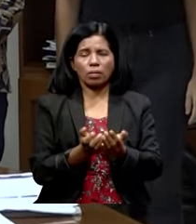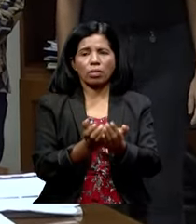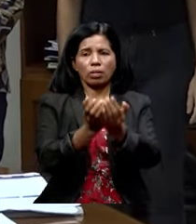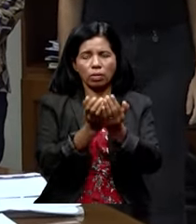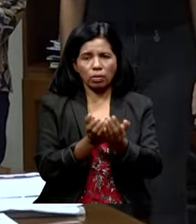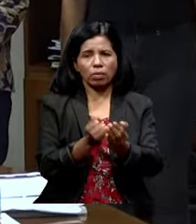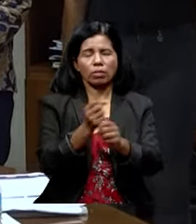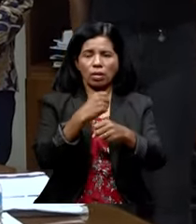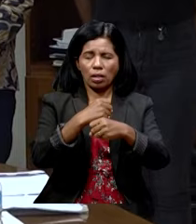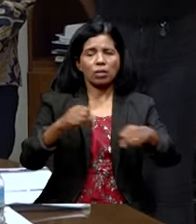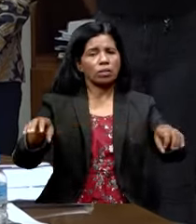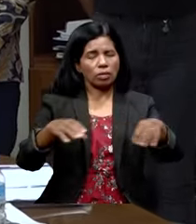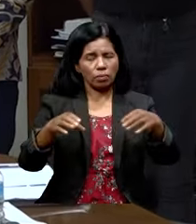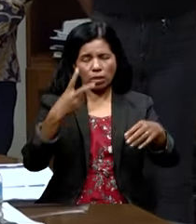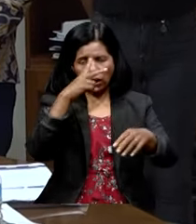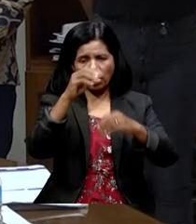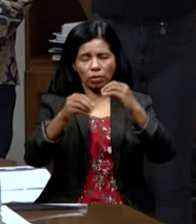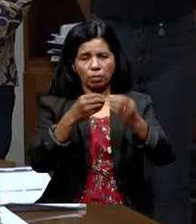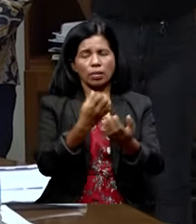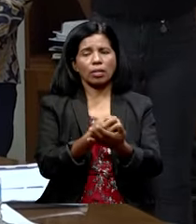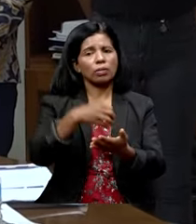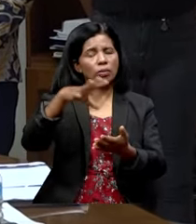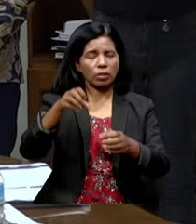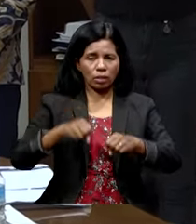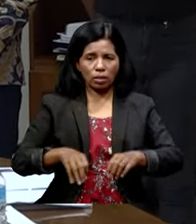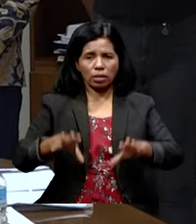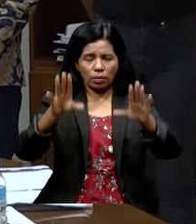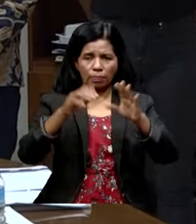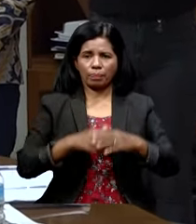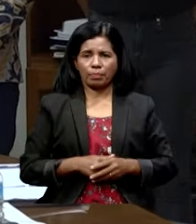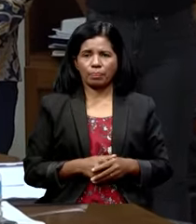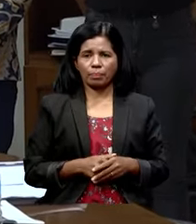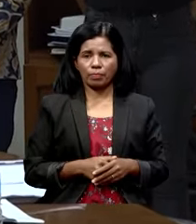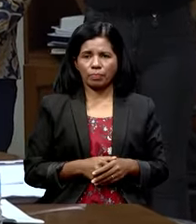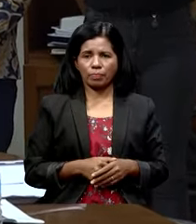holi halo serviço controlo rico so en Timornian ia tasi. Equipa cobertura, ZMN.